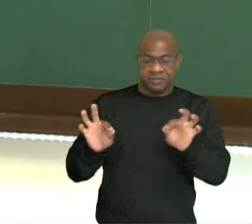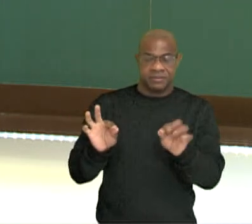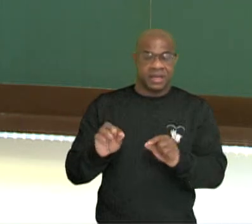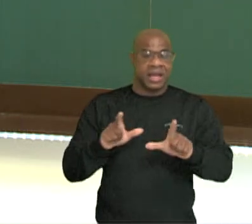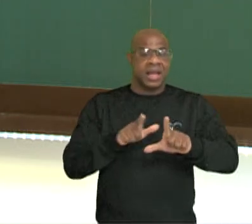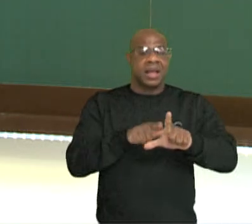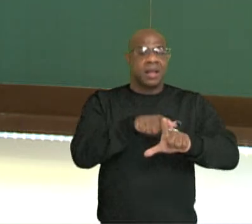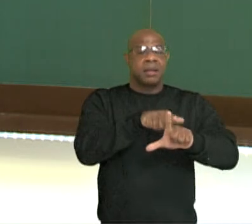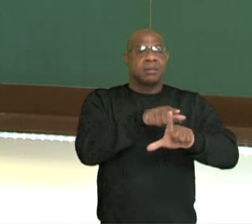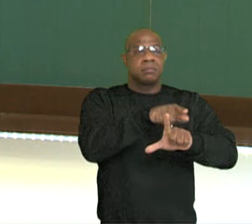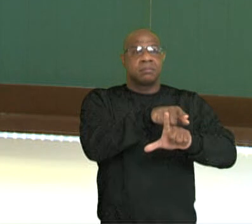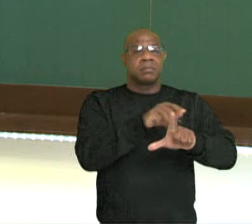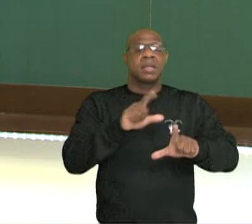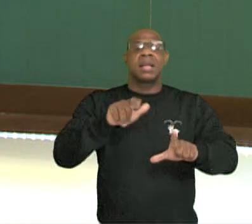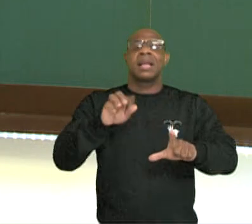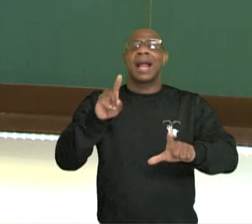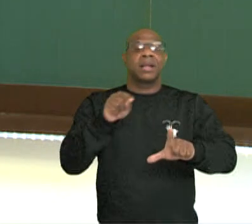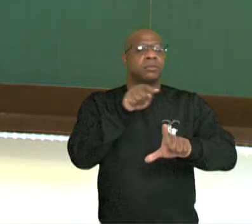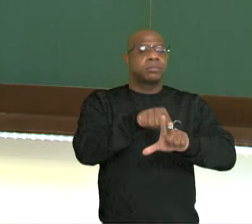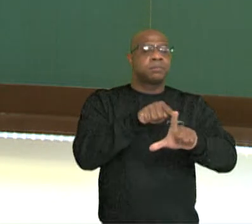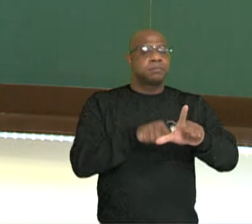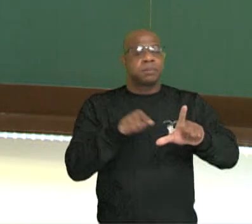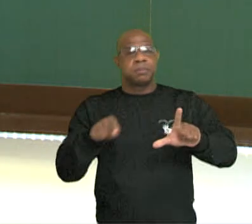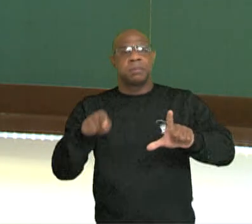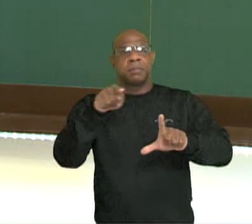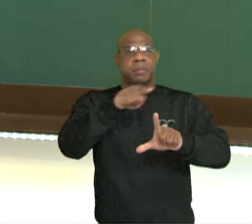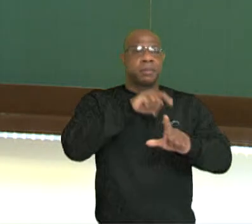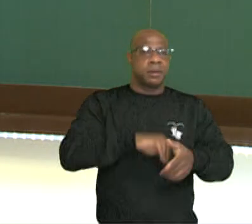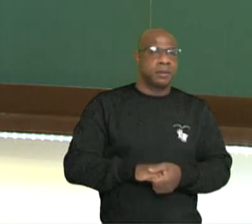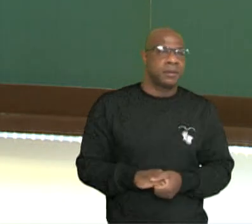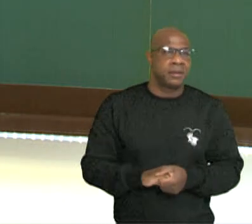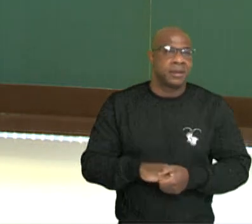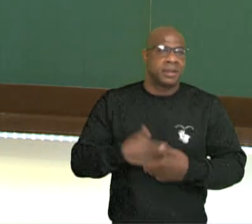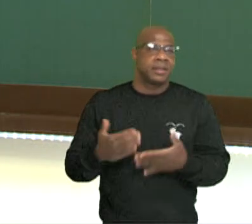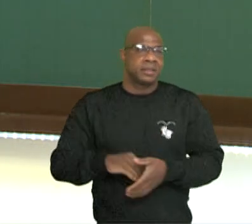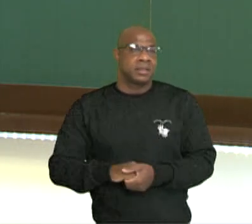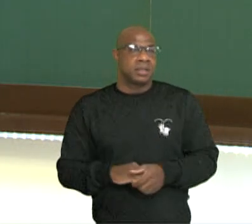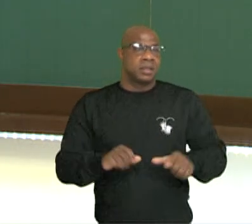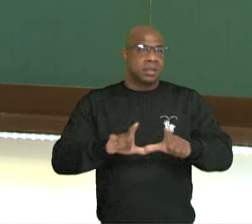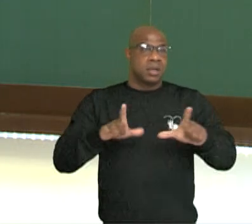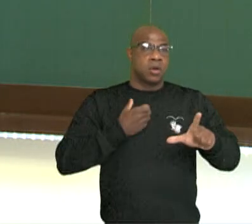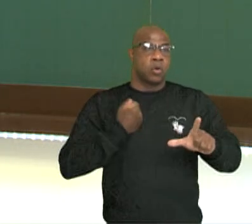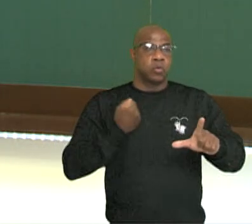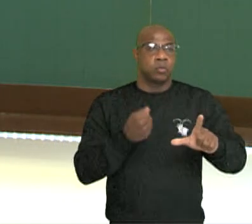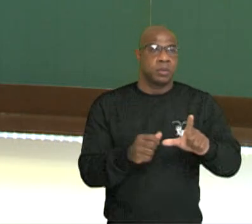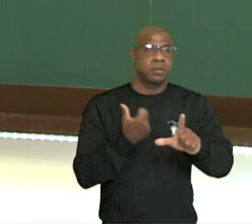o lado mede 6AB, coeficiente numérico,